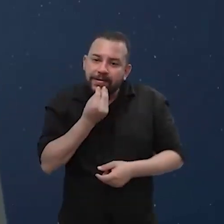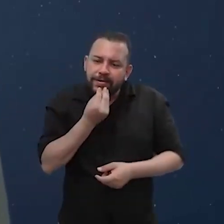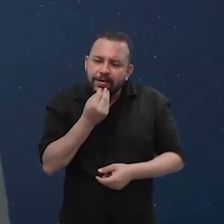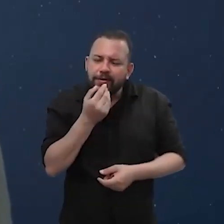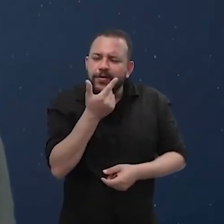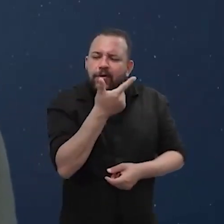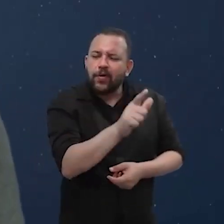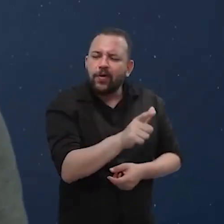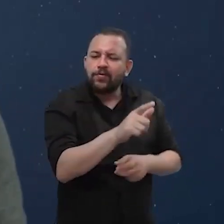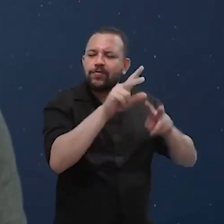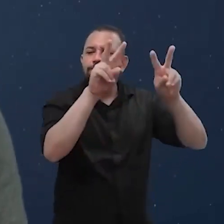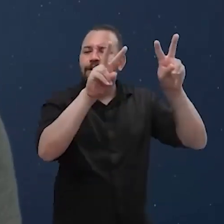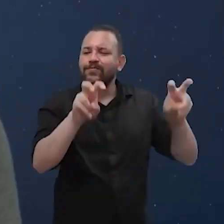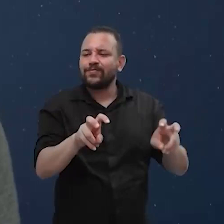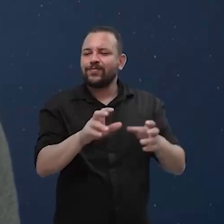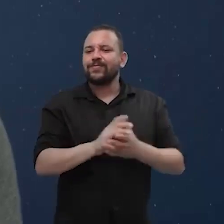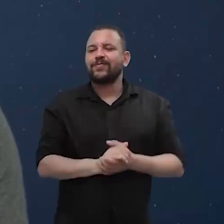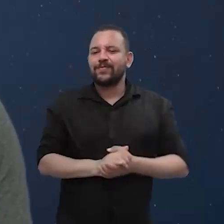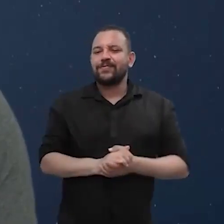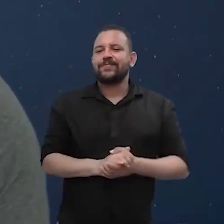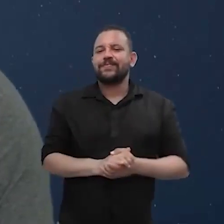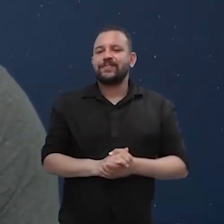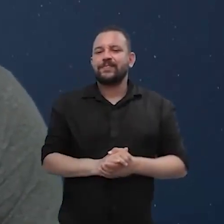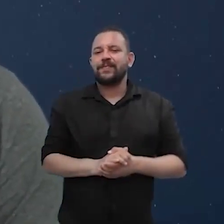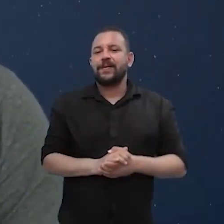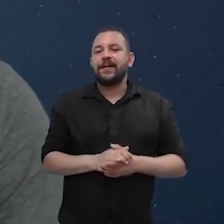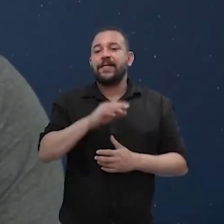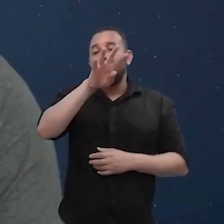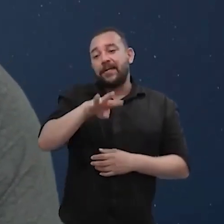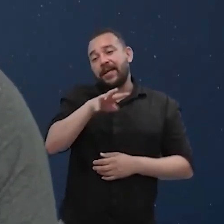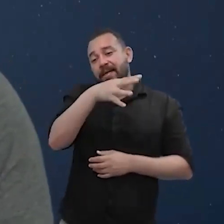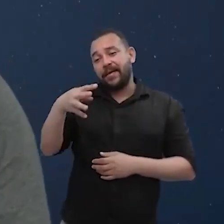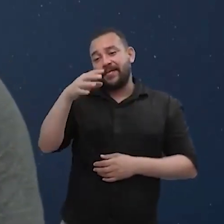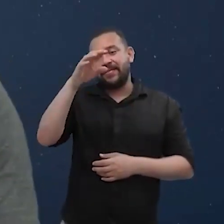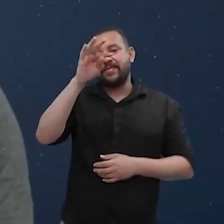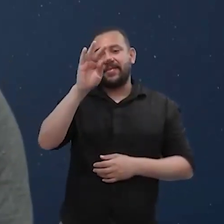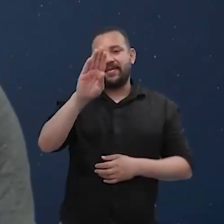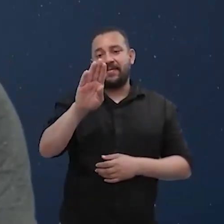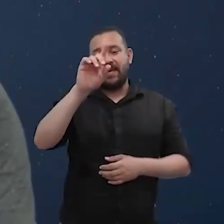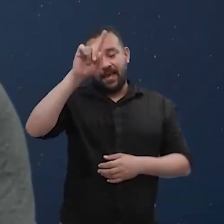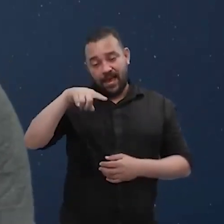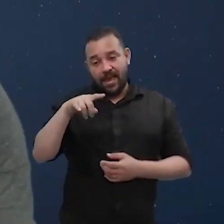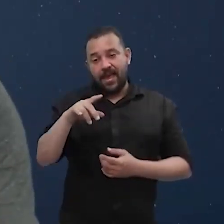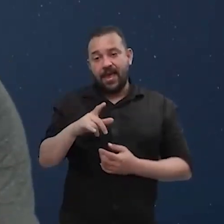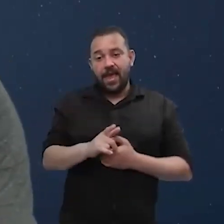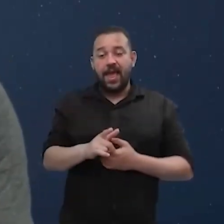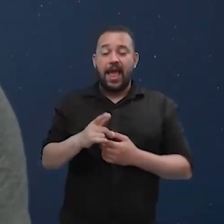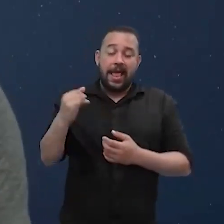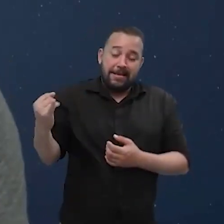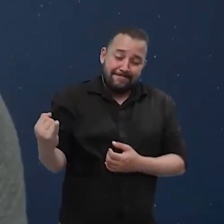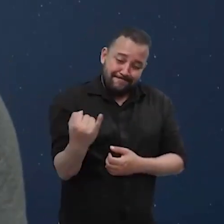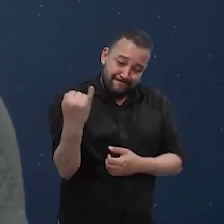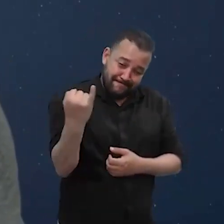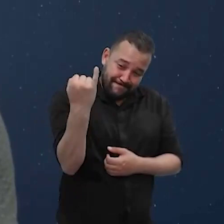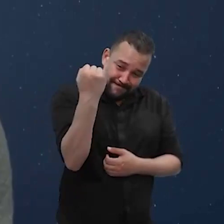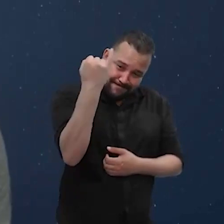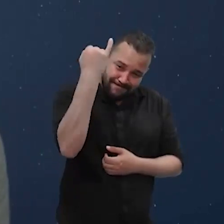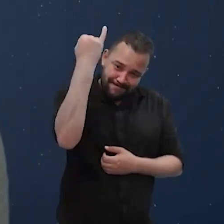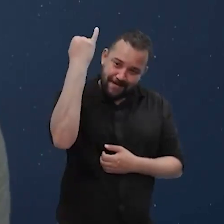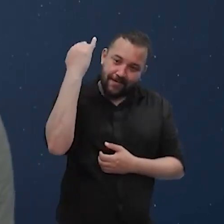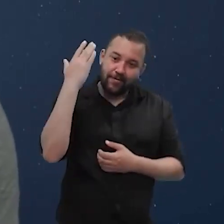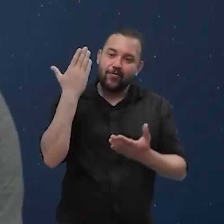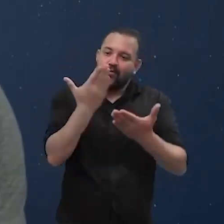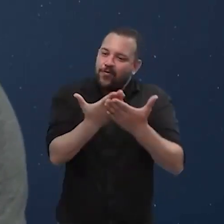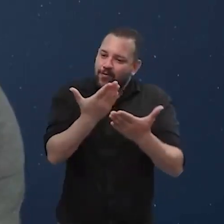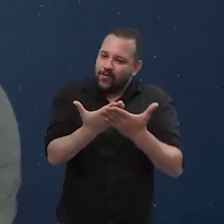outro assunto. Então, nesse caso, tabela periódica se torna um ponto de extrema importância nos